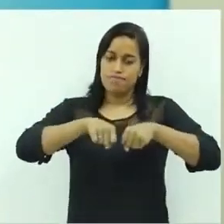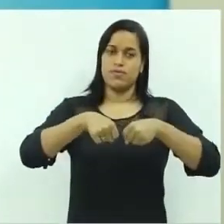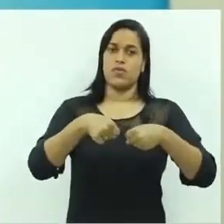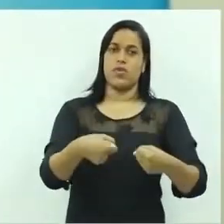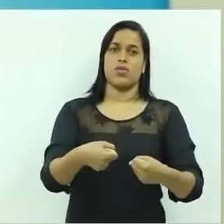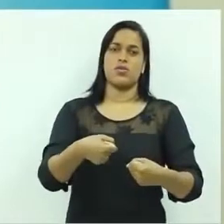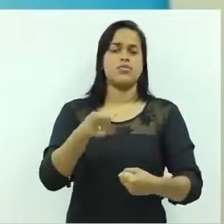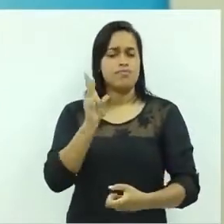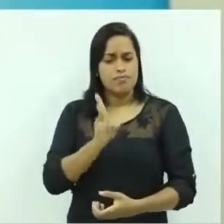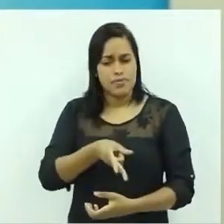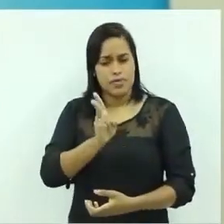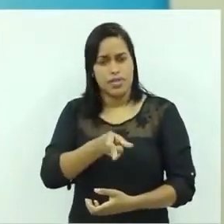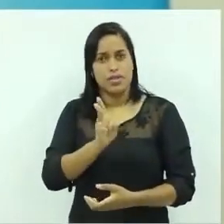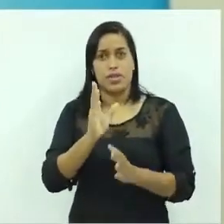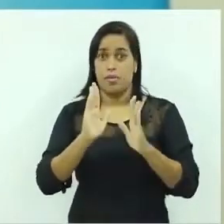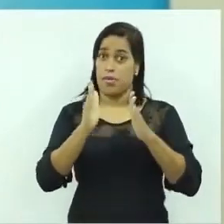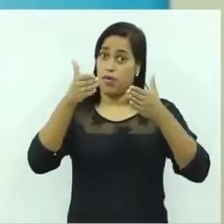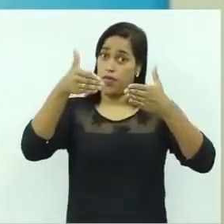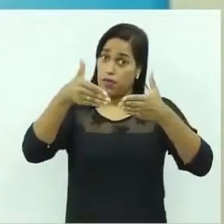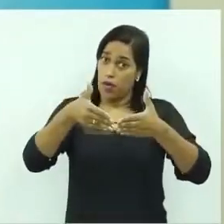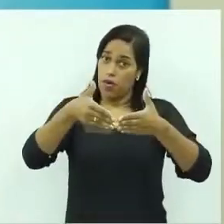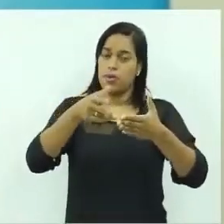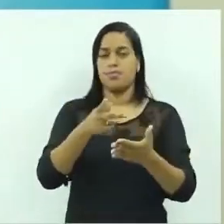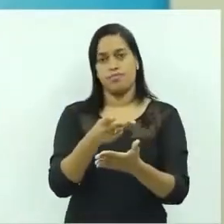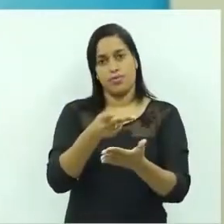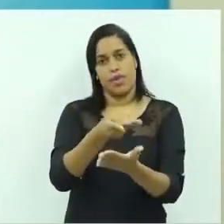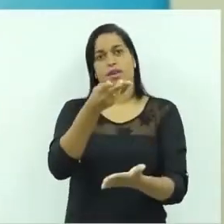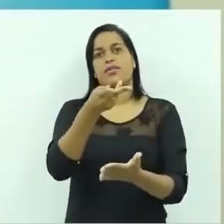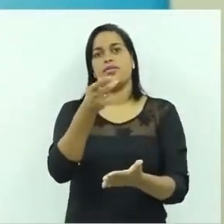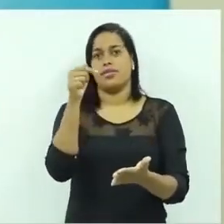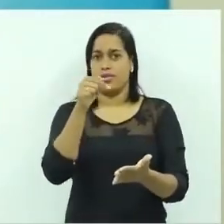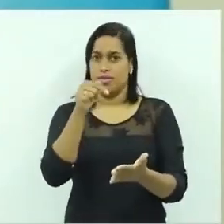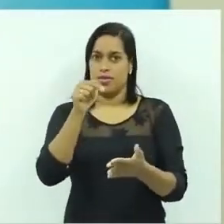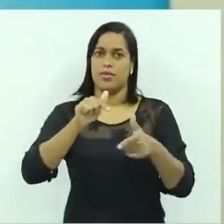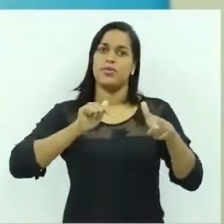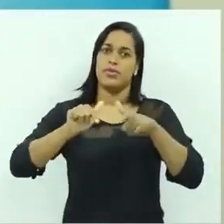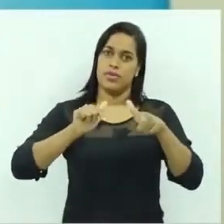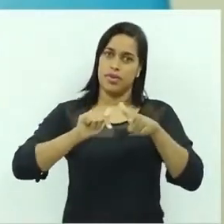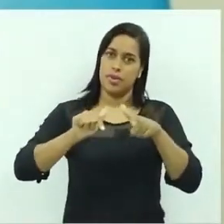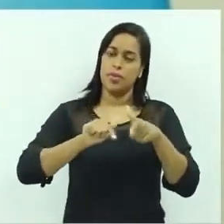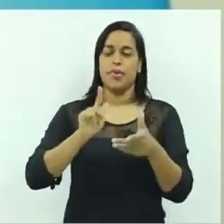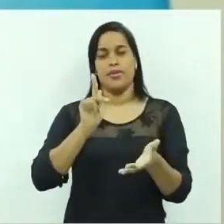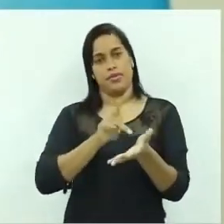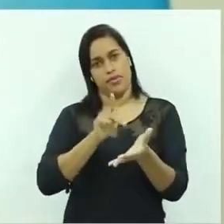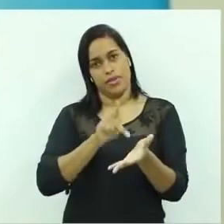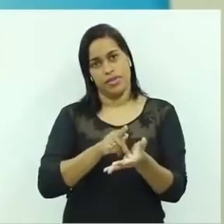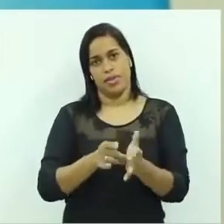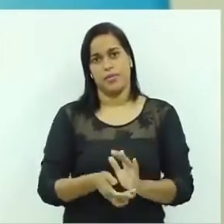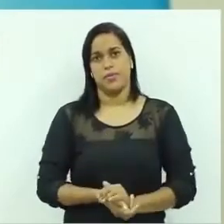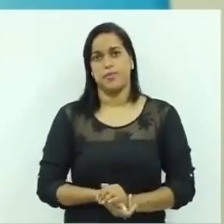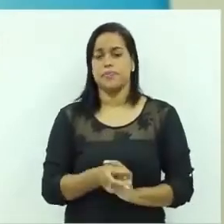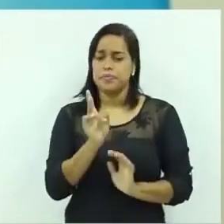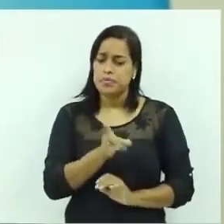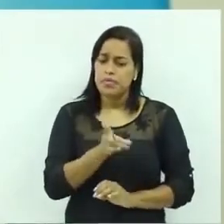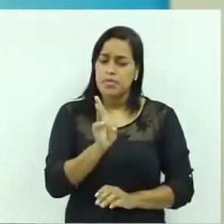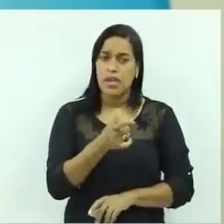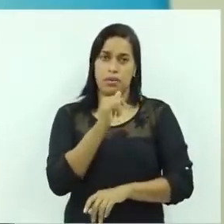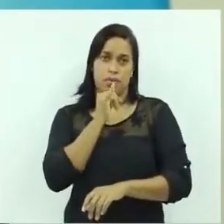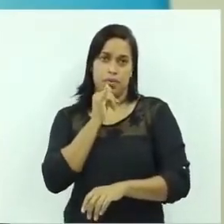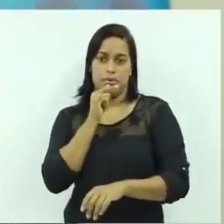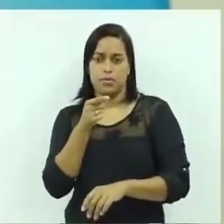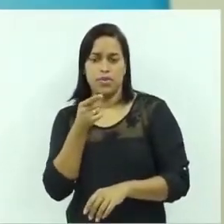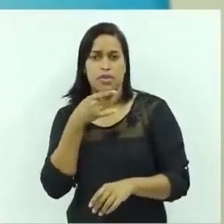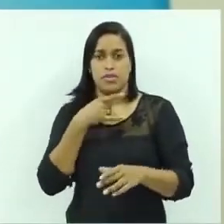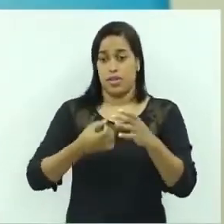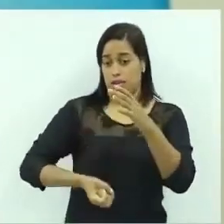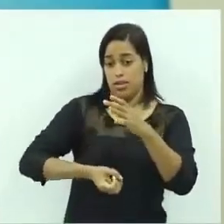Claro, sem tirar também o foco na realização, em fazer aquilo virar realidade. Eu costumo dizer que a gente discute, a